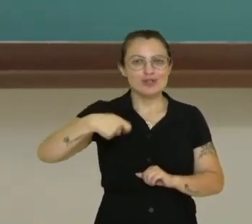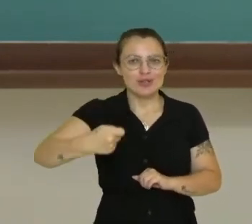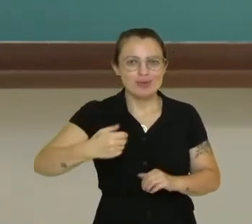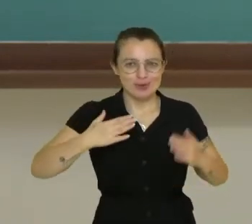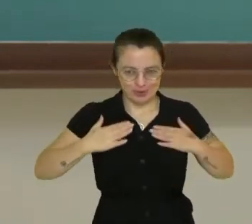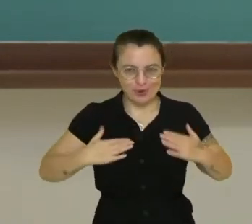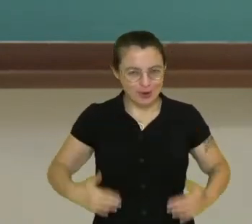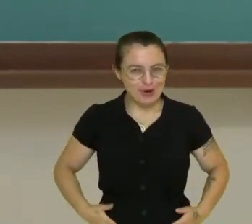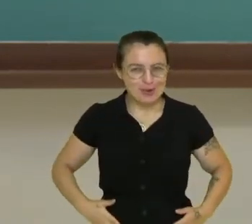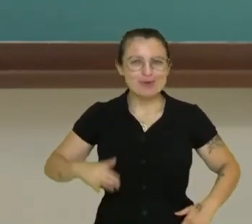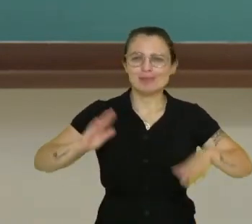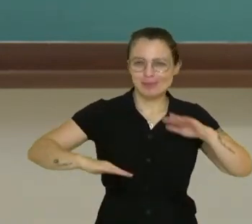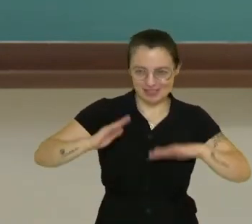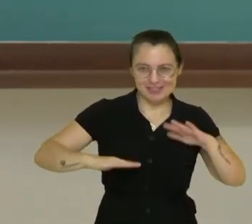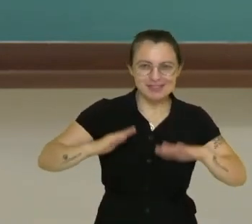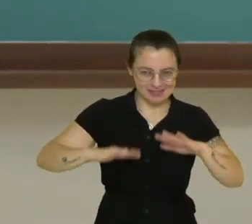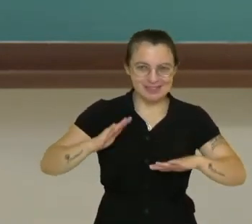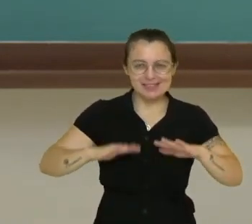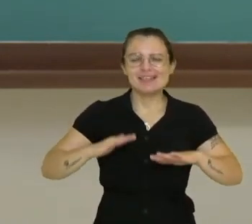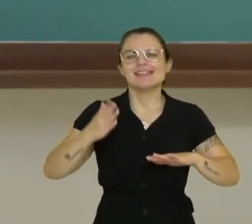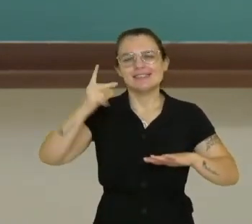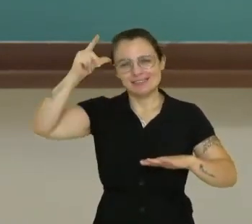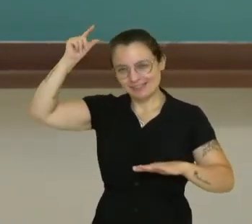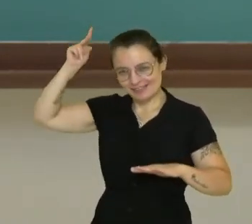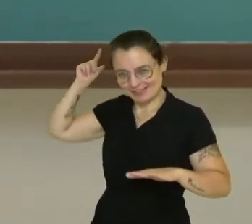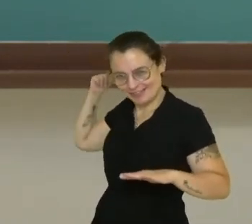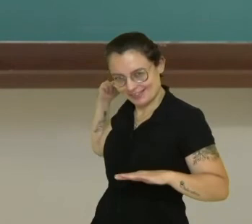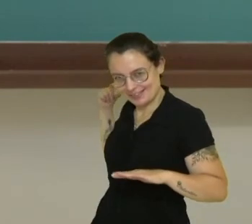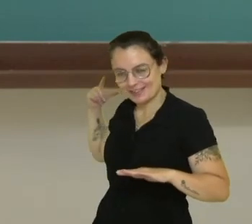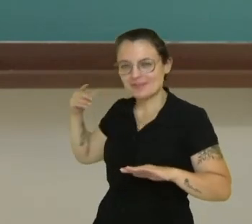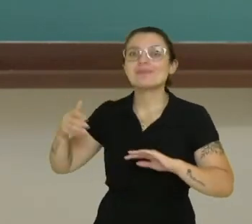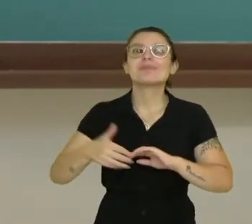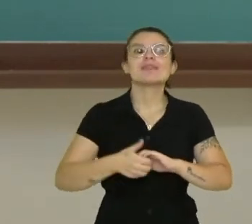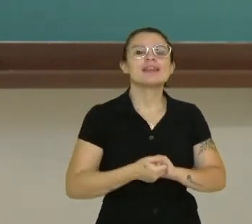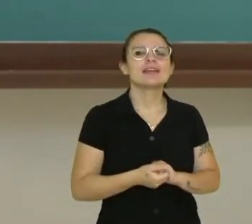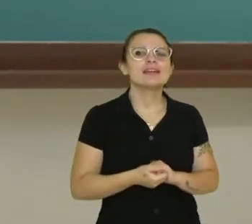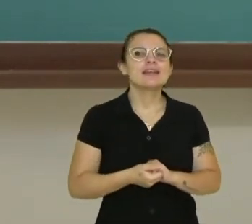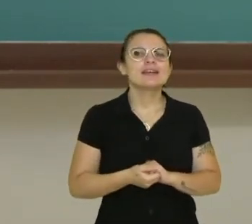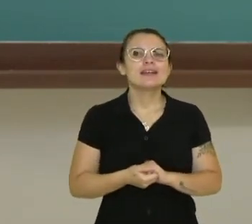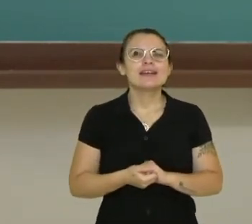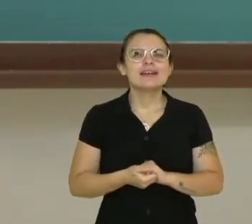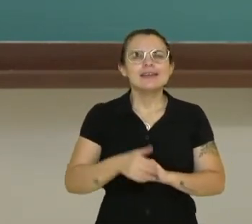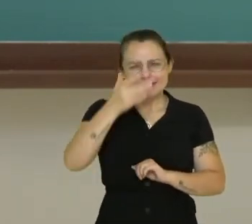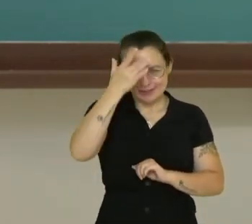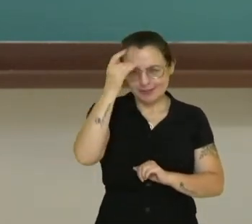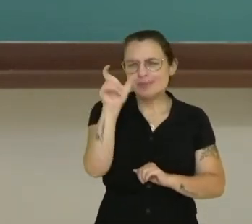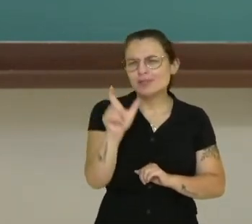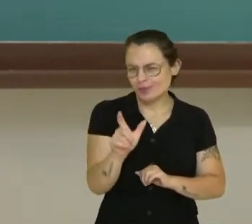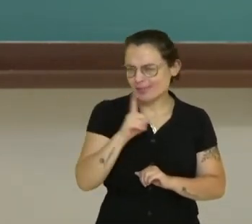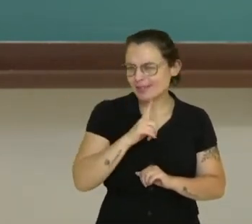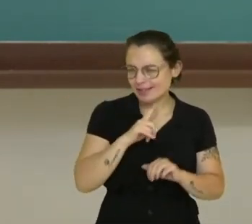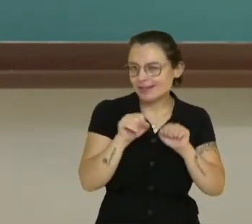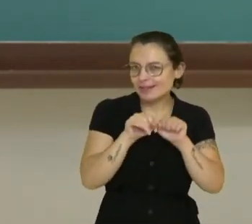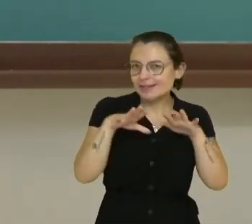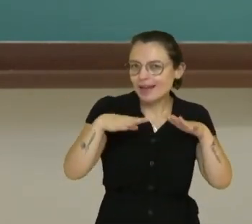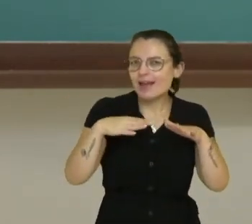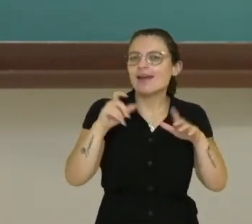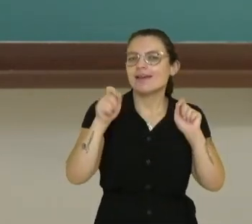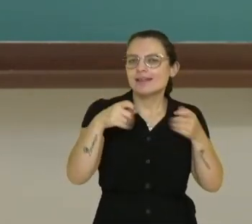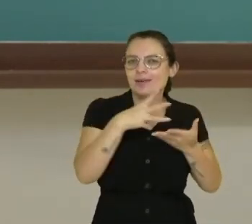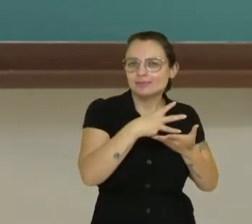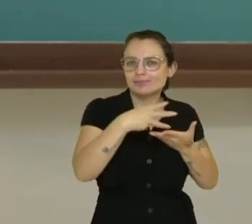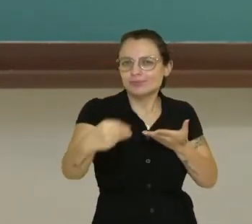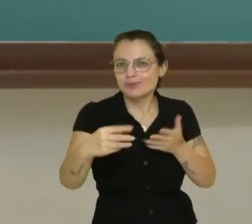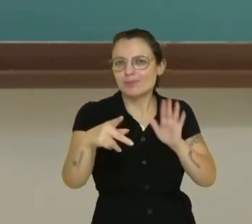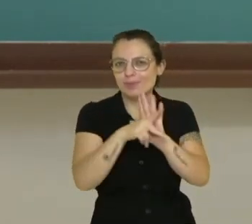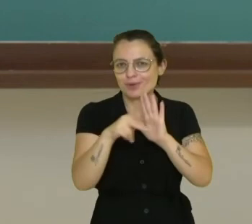corpo era tido como um instrumento de percussão corporal já desde os tempos primitivos? E o homem é tão criativo que ele consegue reproduzir sons da